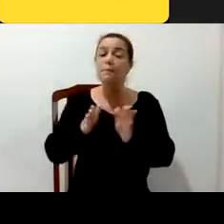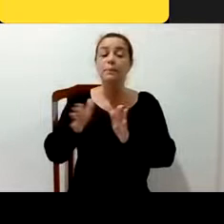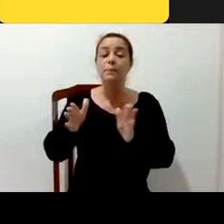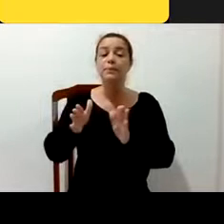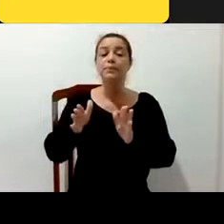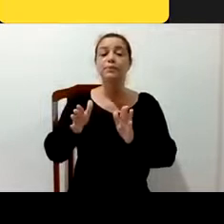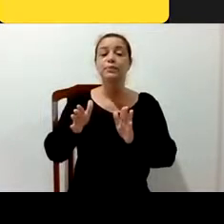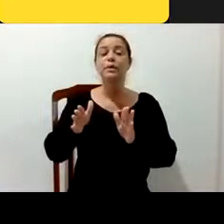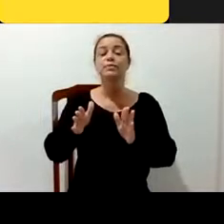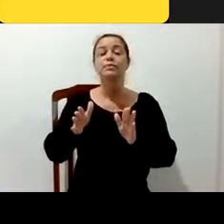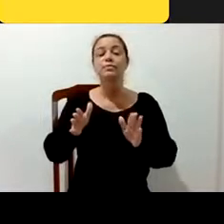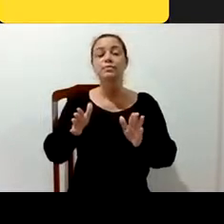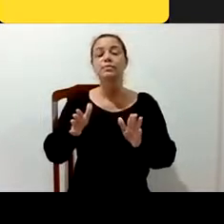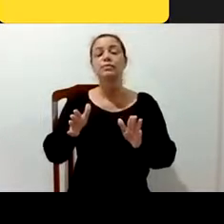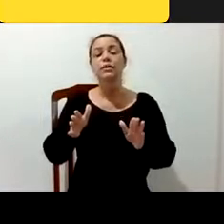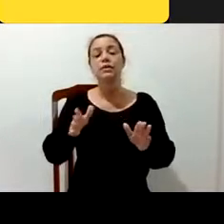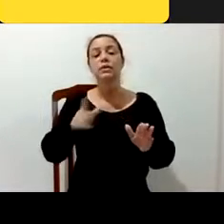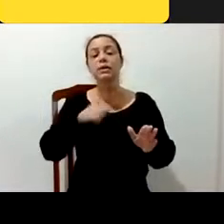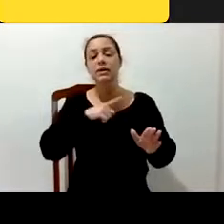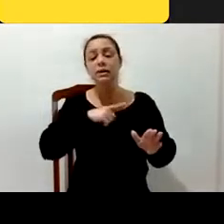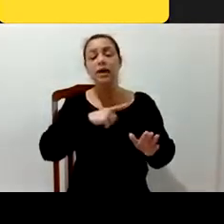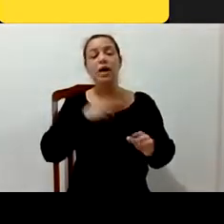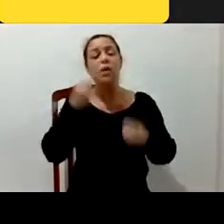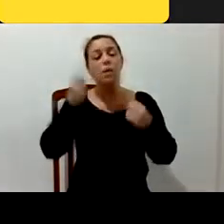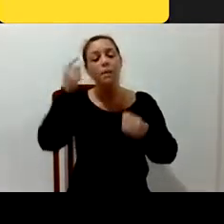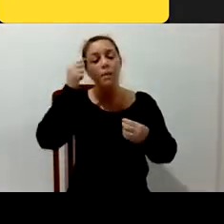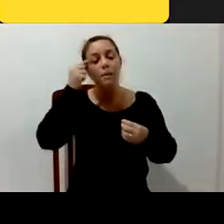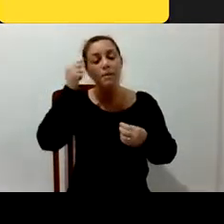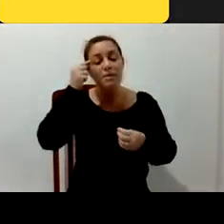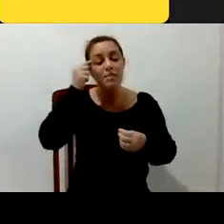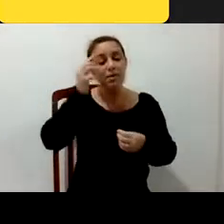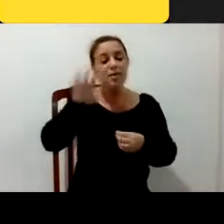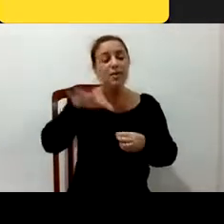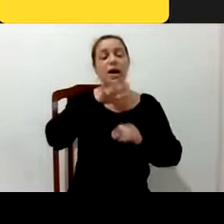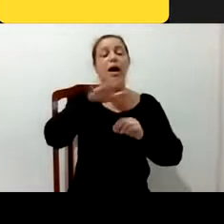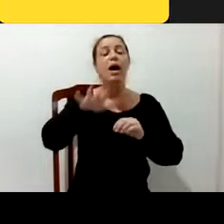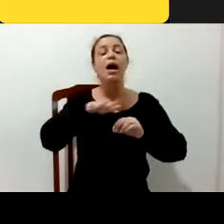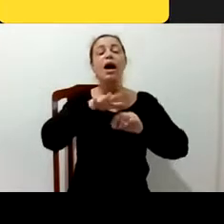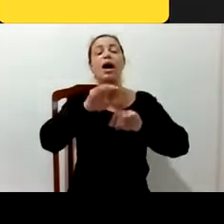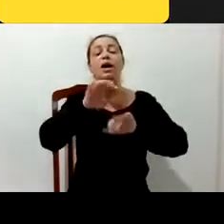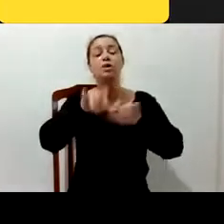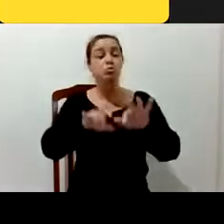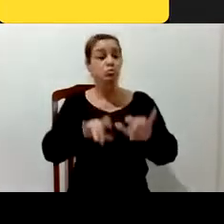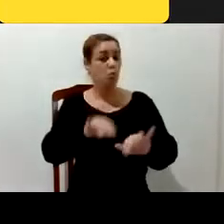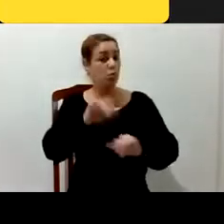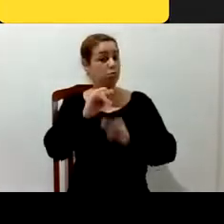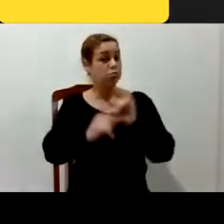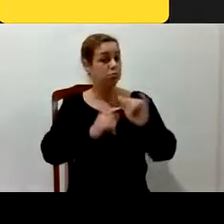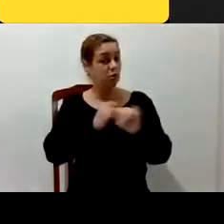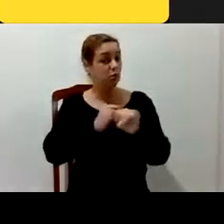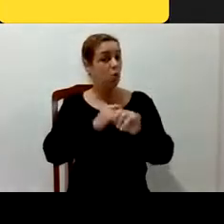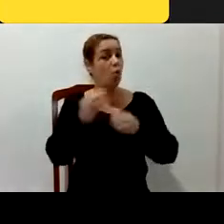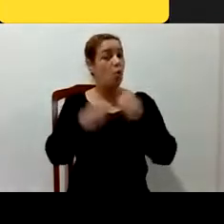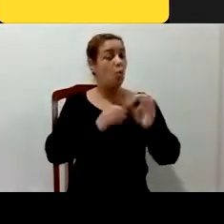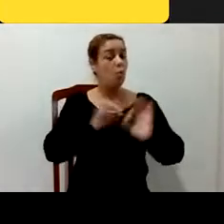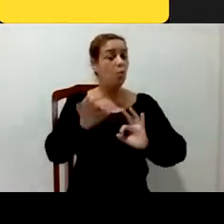para mostrar assim, o que seria o pensamento computacional, né, já mostrar para ele como fazer, né, programar alguma